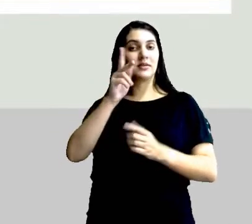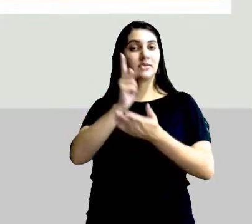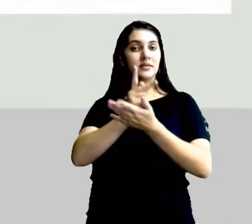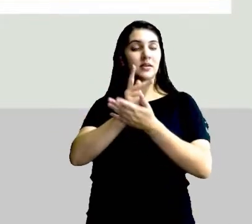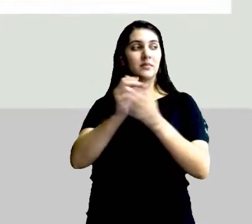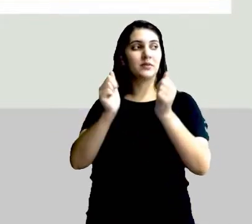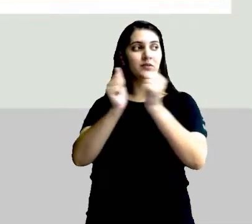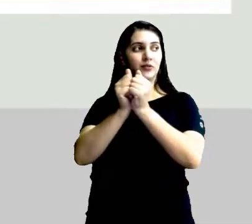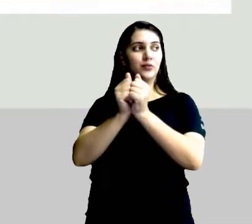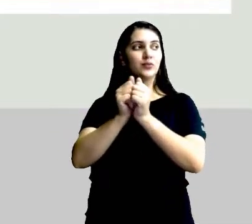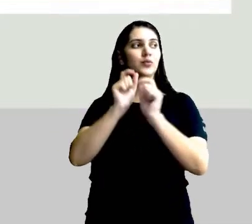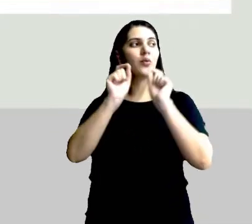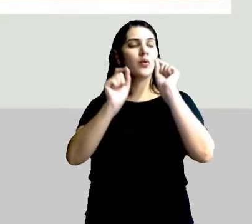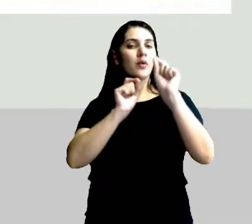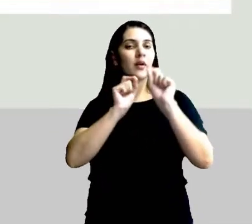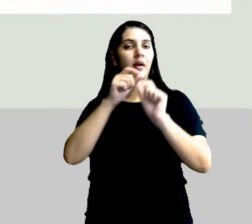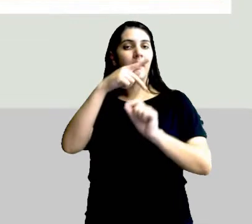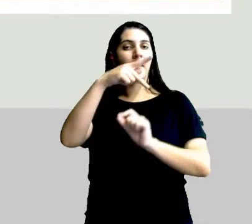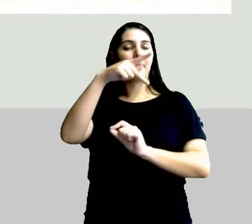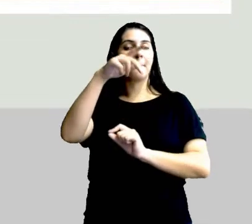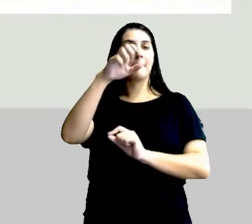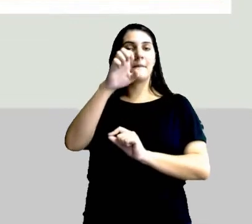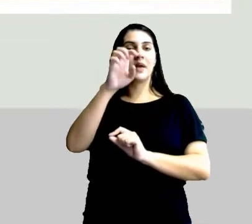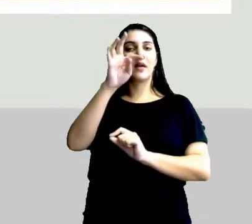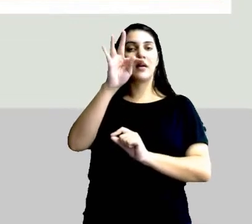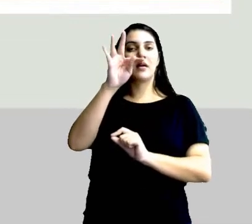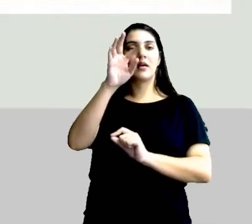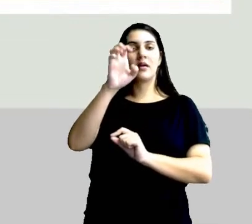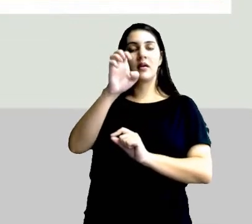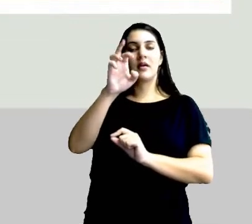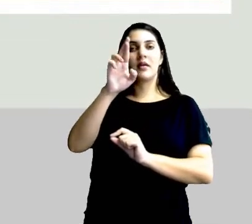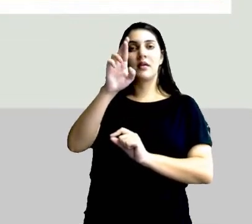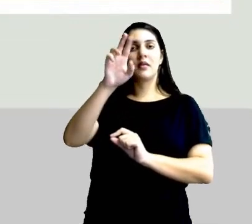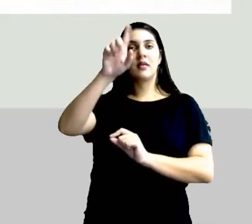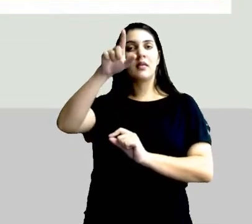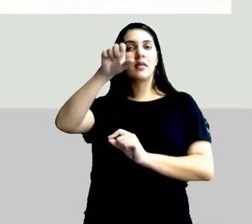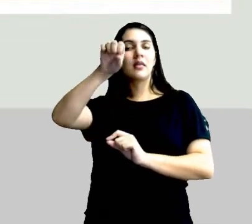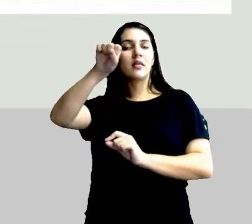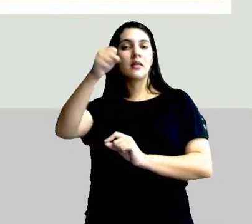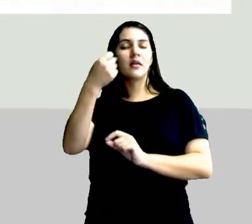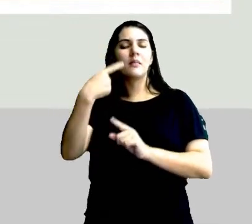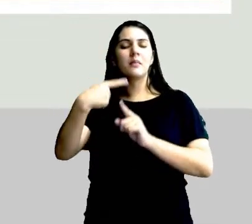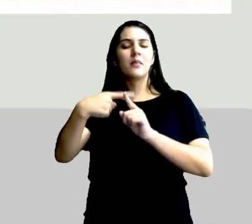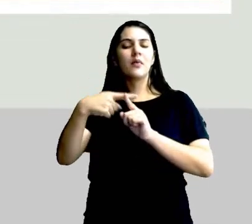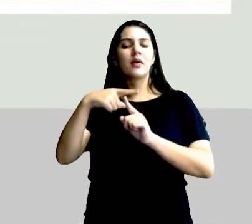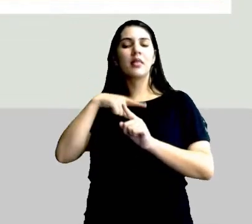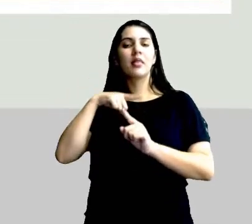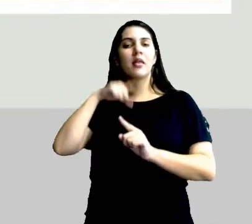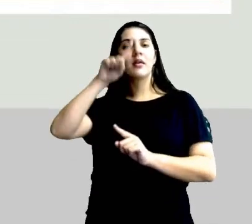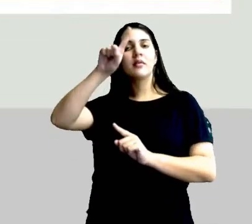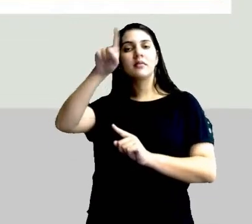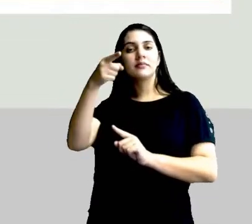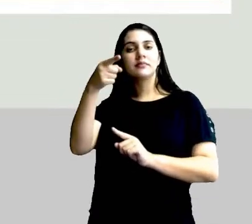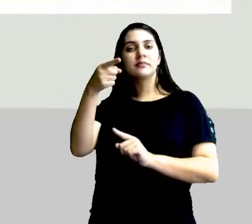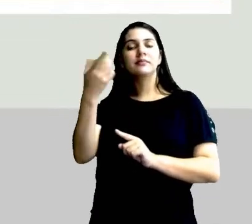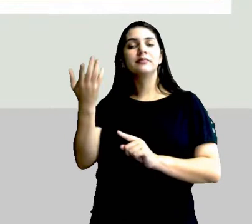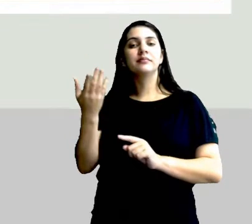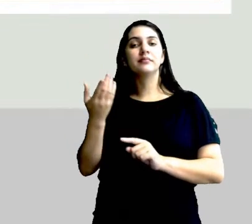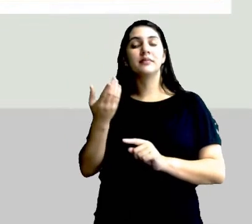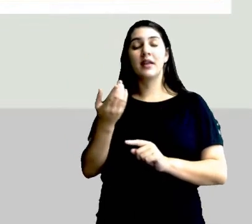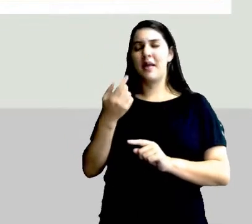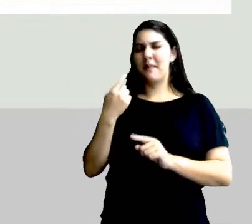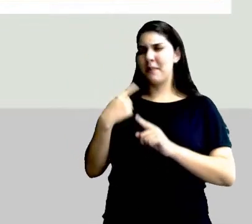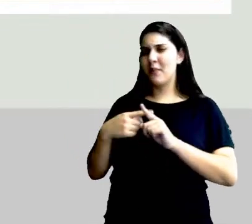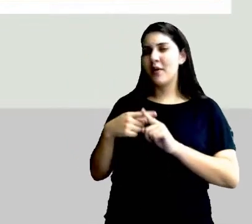quê? De um apóstrofo e de um S. Daqui a pouquinho a gente vai descobrir o porquê existe isso. Não quer dizer que está